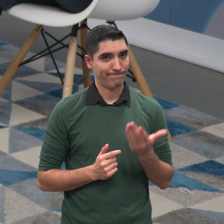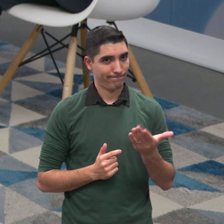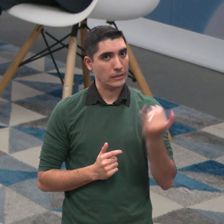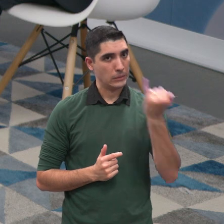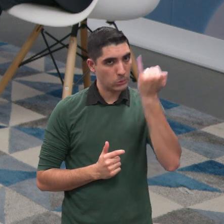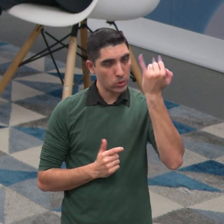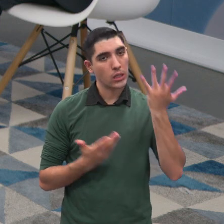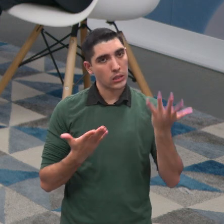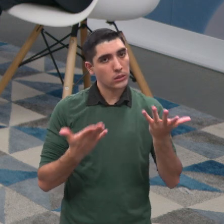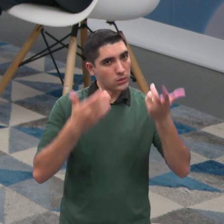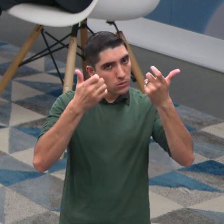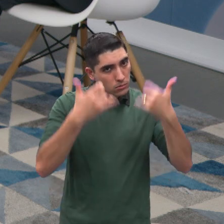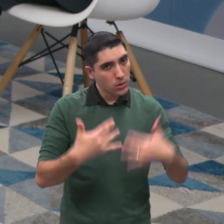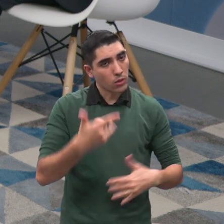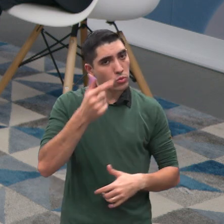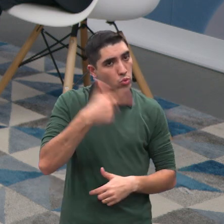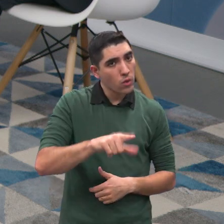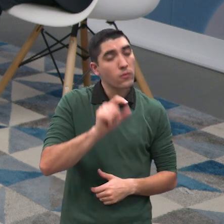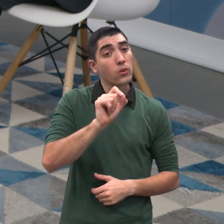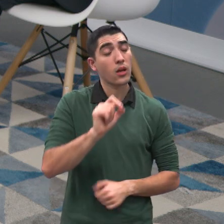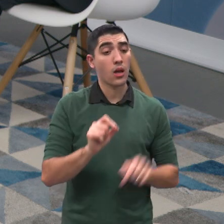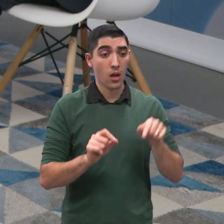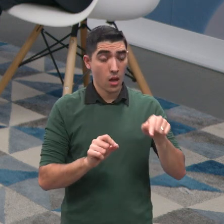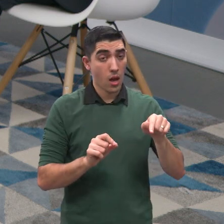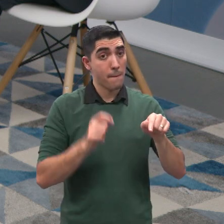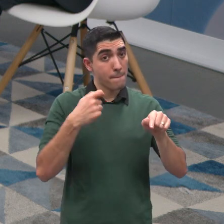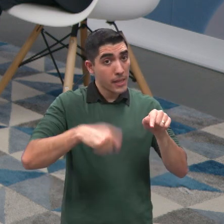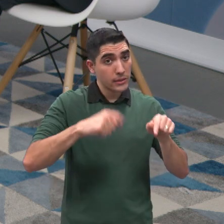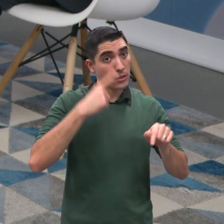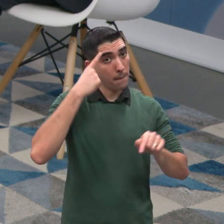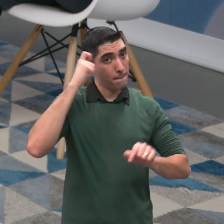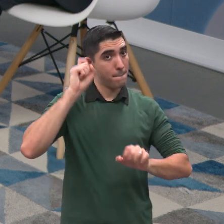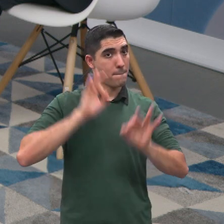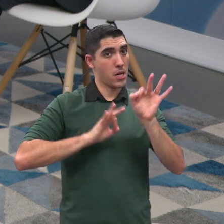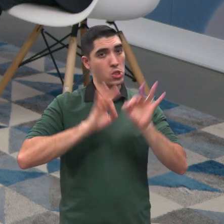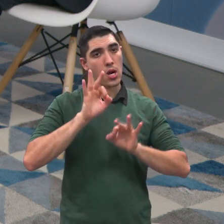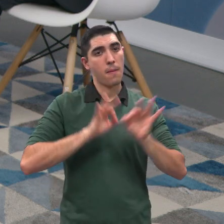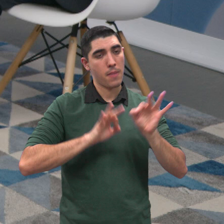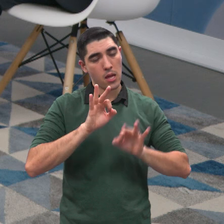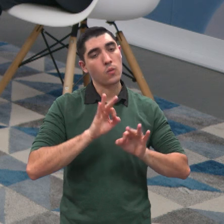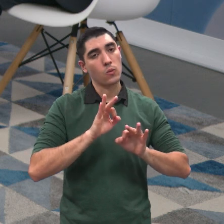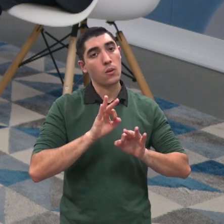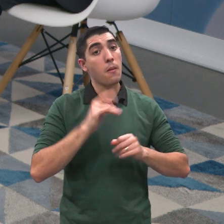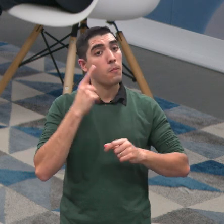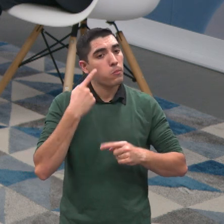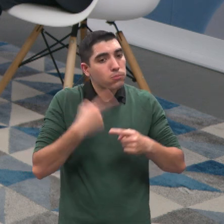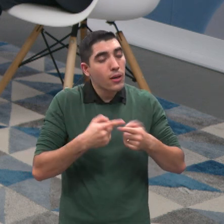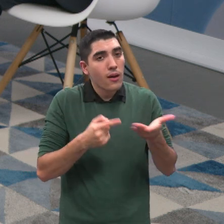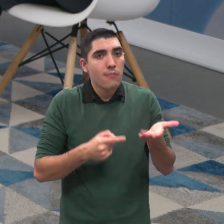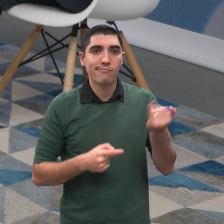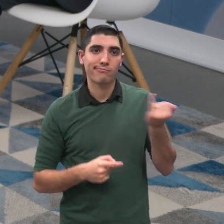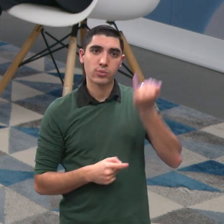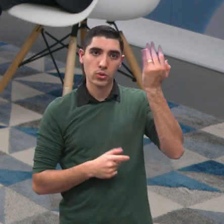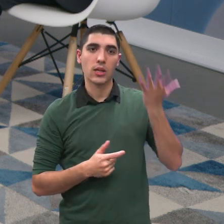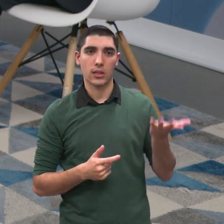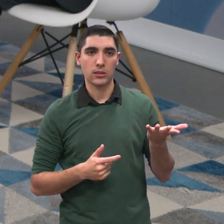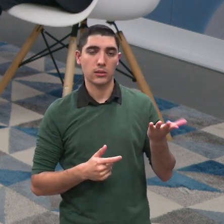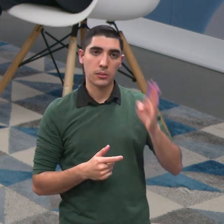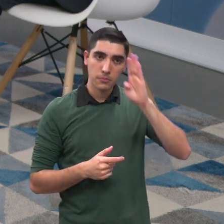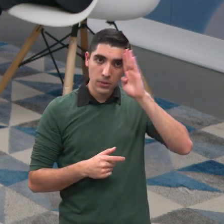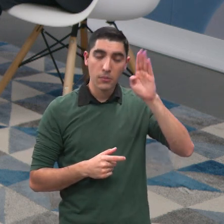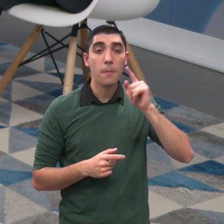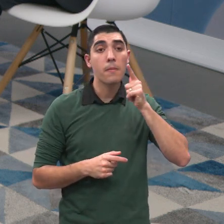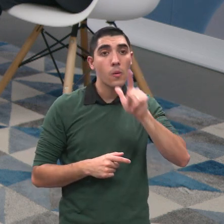importante a gente reforçar mais uma vez esse planejamento, né, Walter, que ele é fundamental e até,